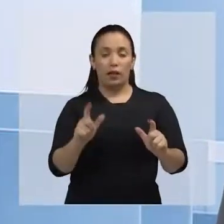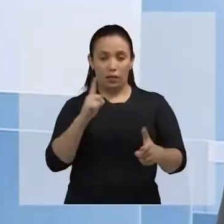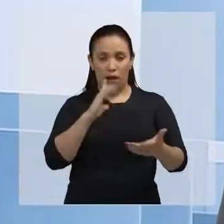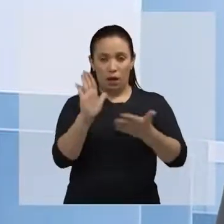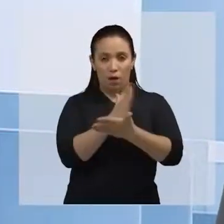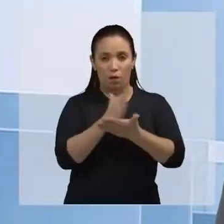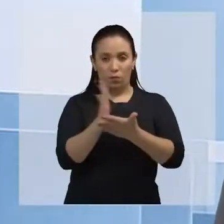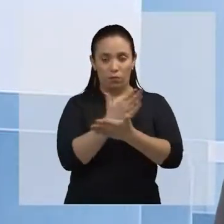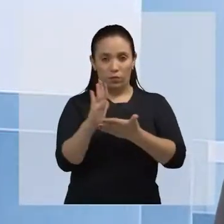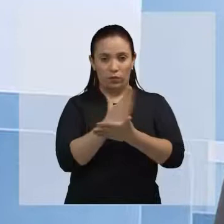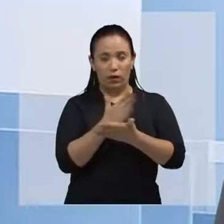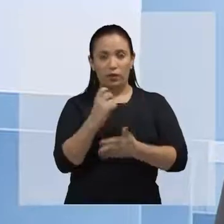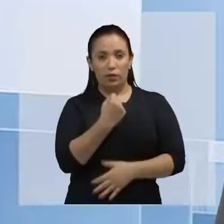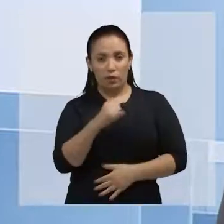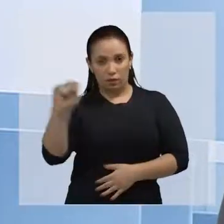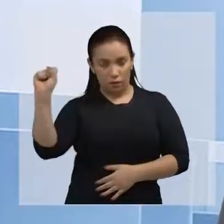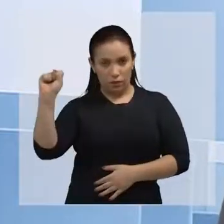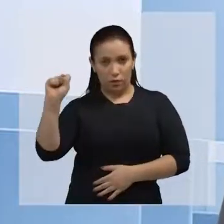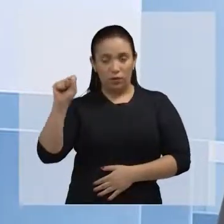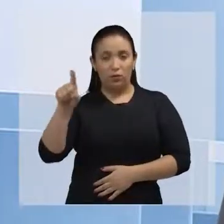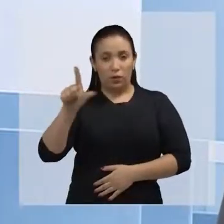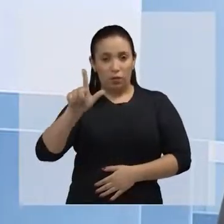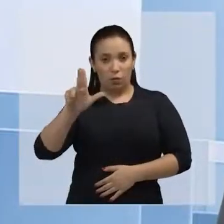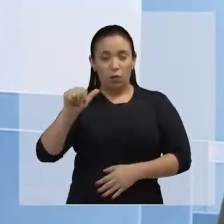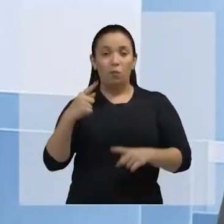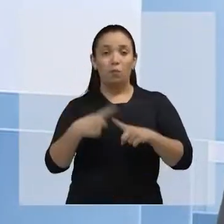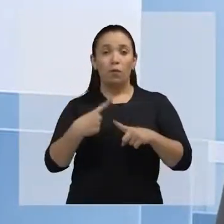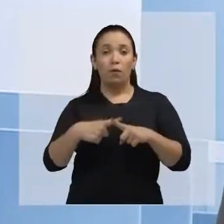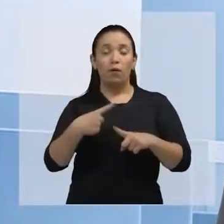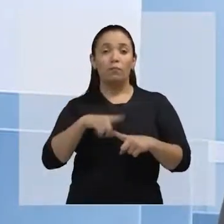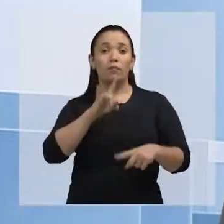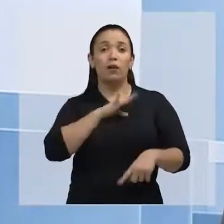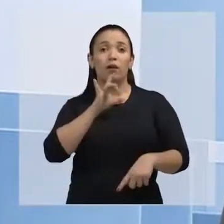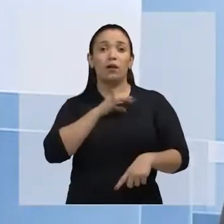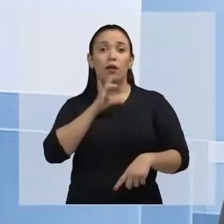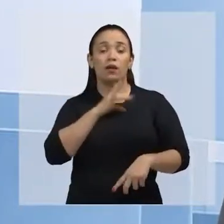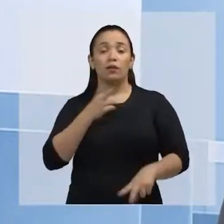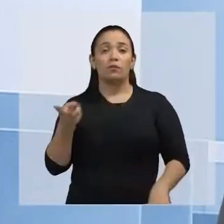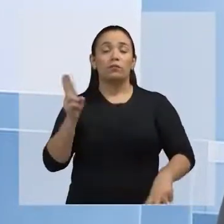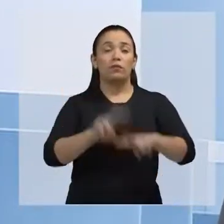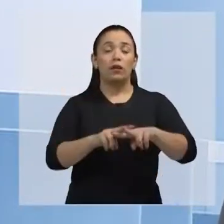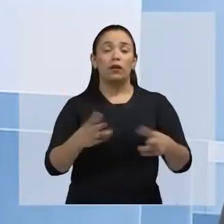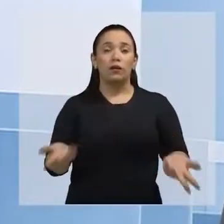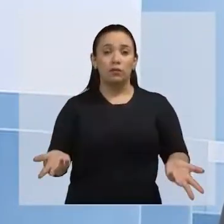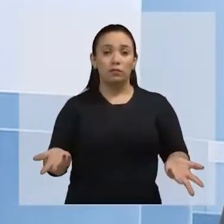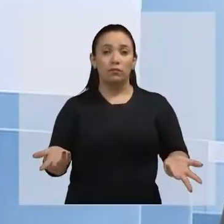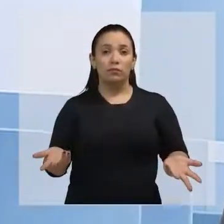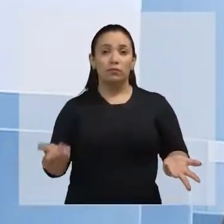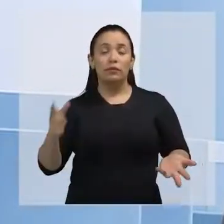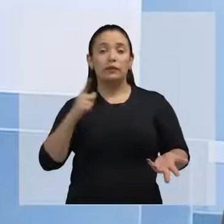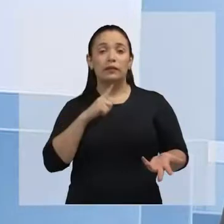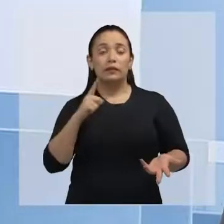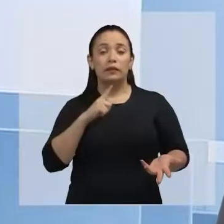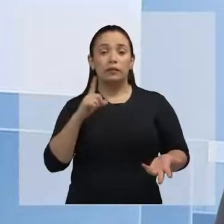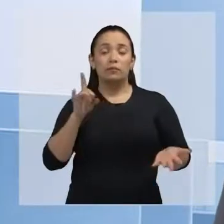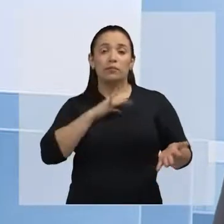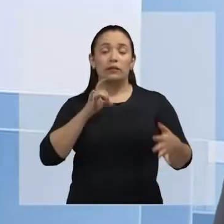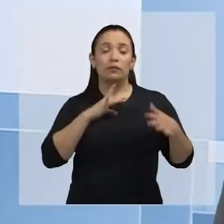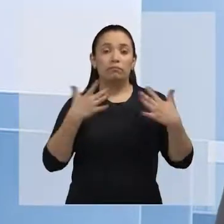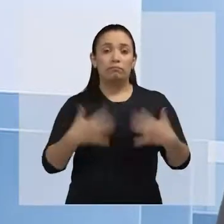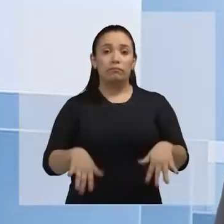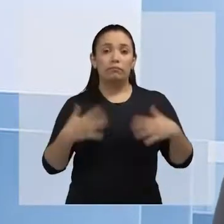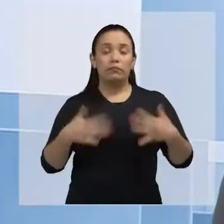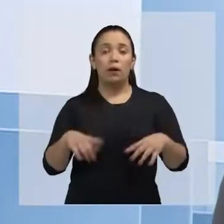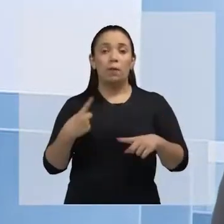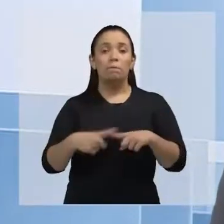essa tal dessa impunidade contínua porque tem medo de ser preso. Ou que alguma pessoa sua vá preso. Serão presos.